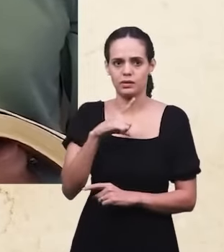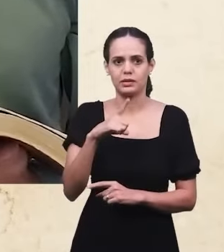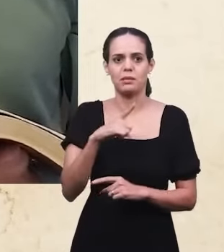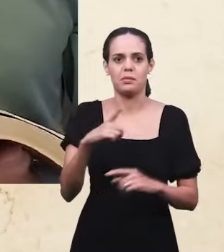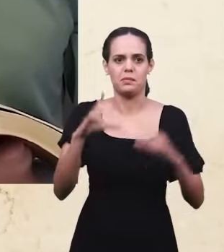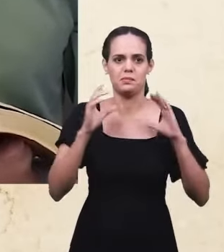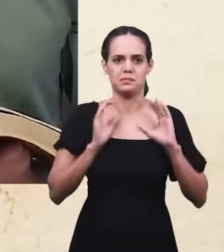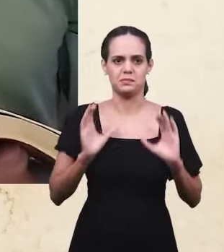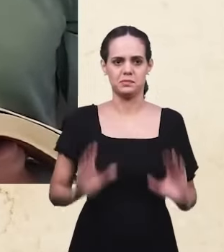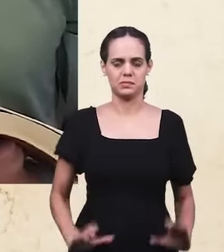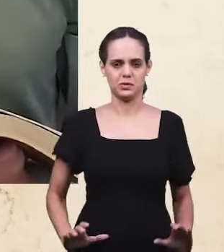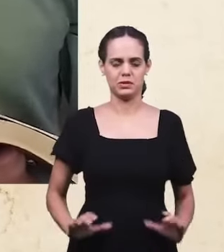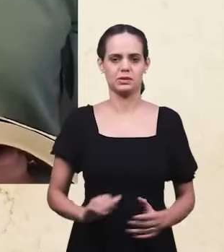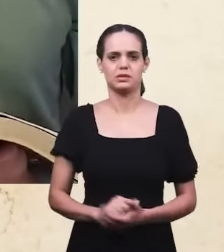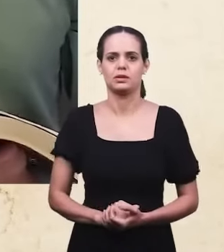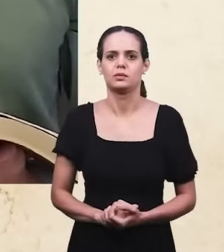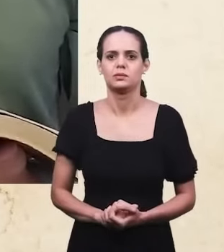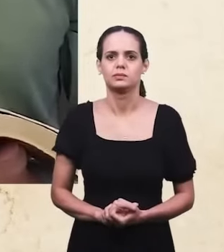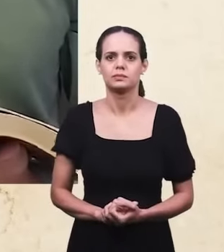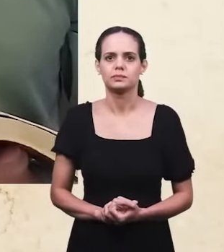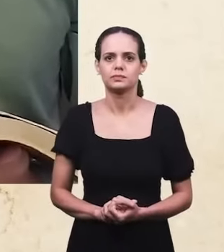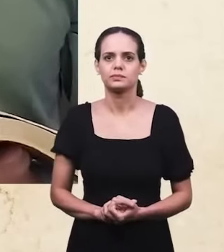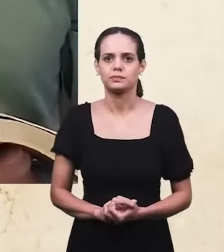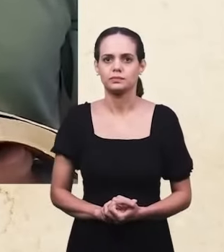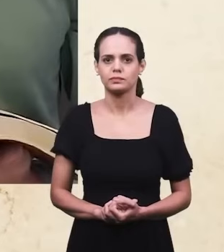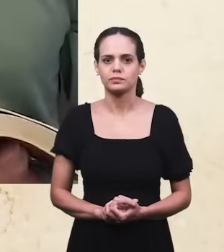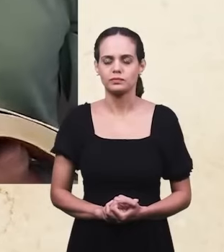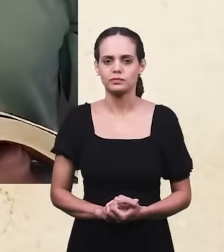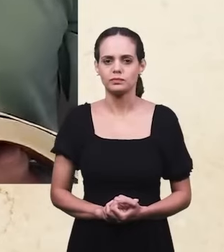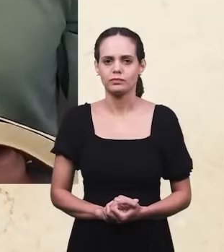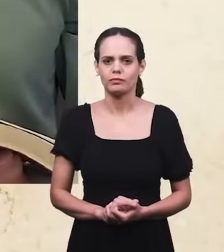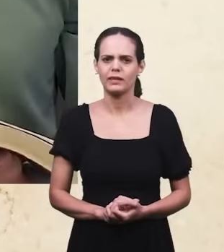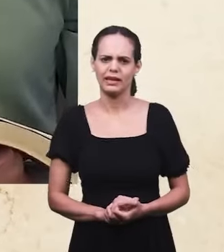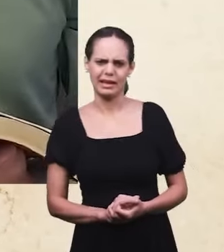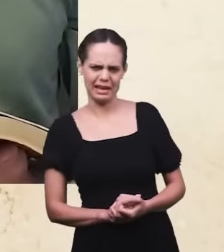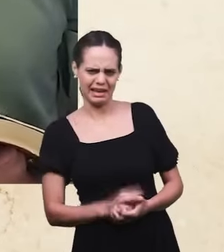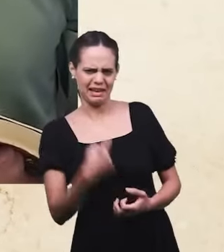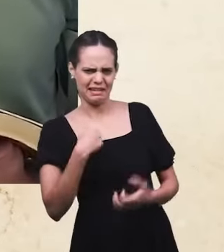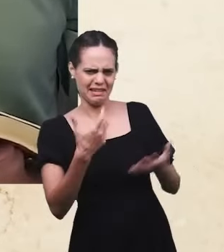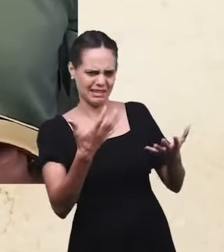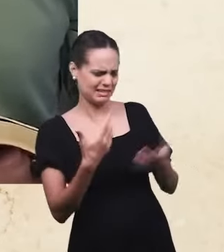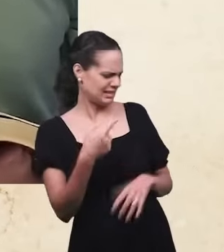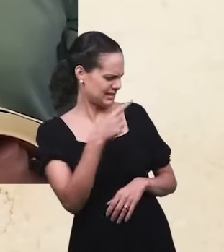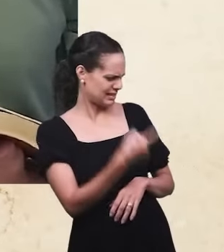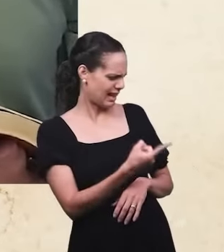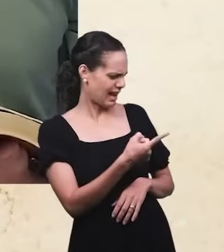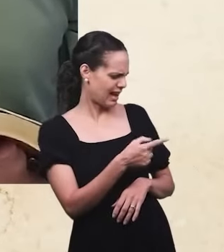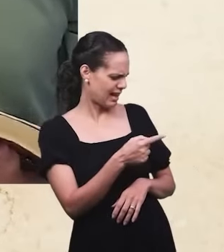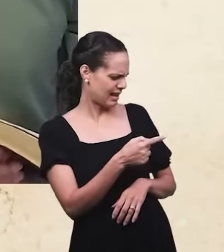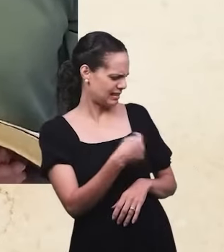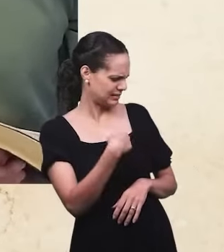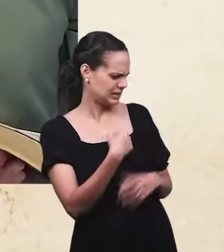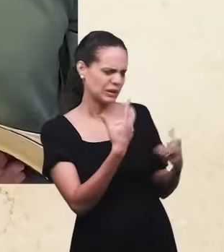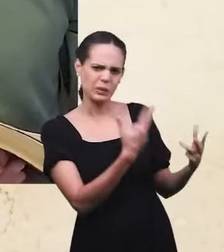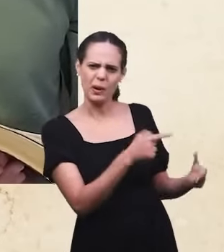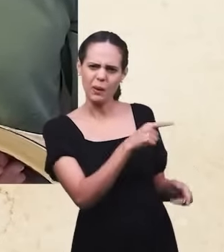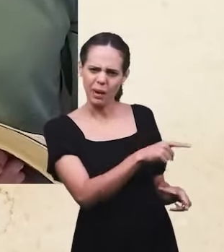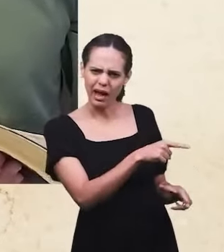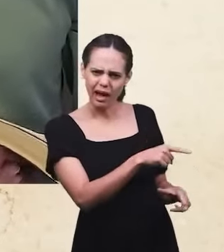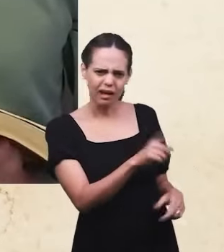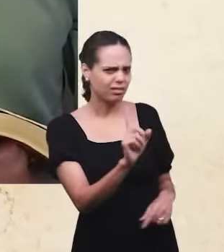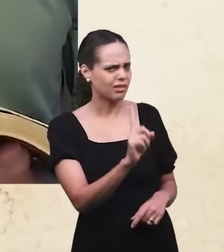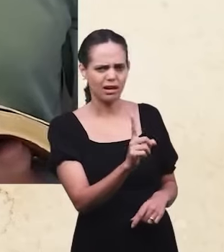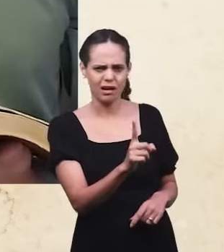uma posição diante de todos, diante do Senhor e diante dos homens, onde ele não se contaminou com as coisas da